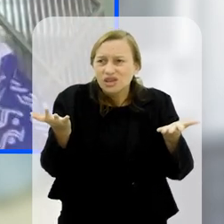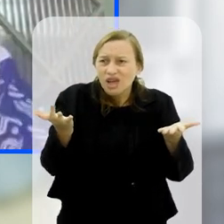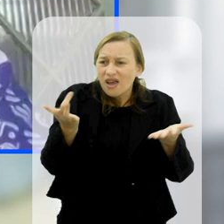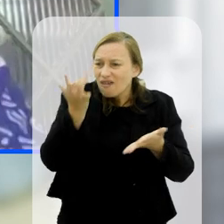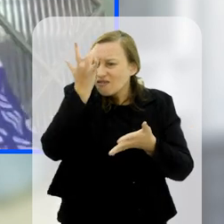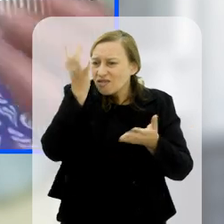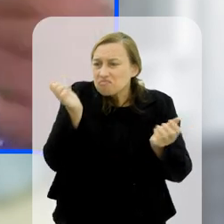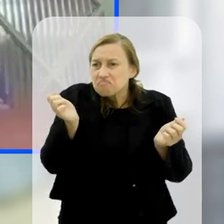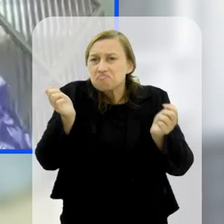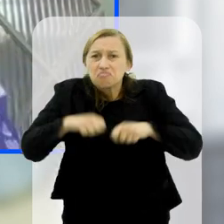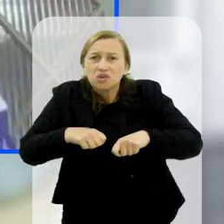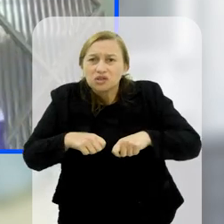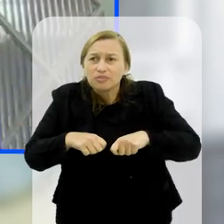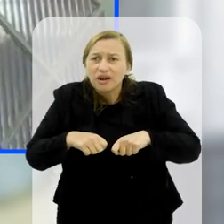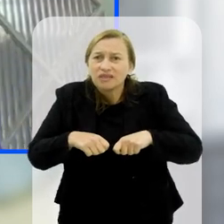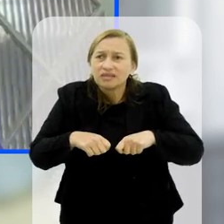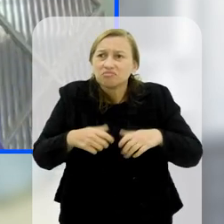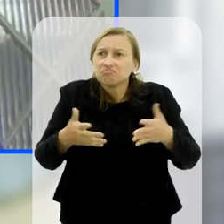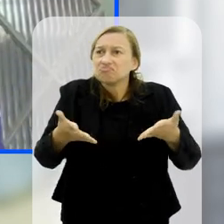numa fácil possibilidade